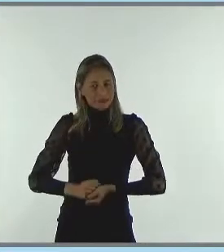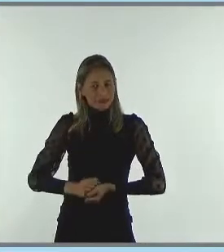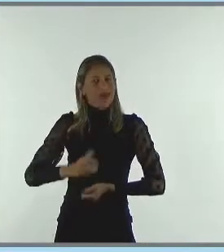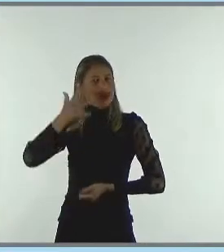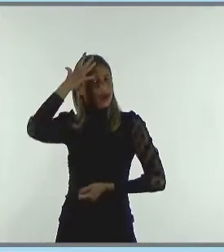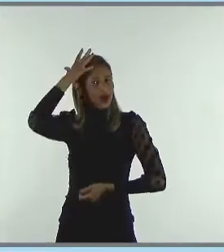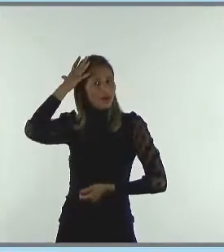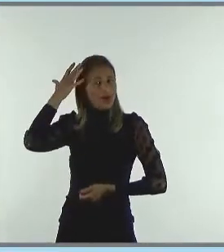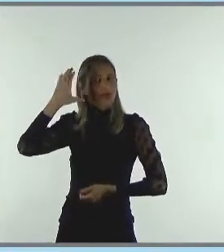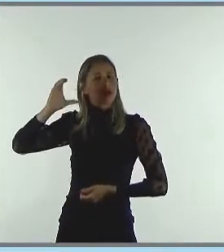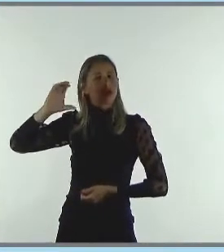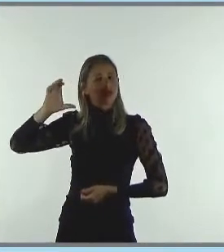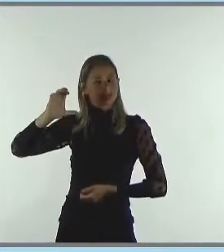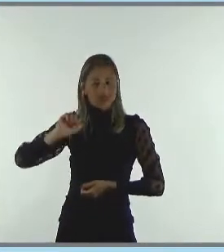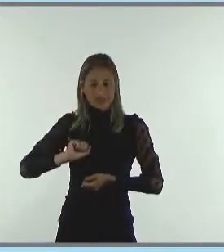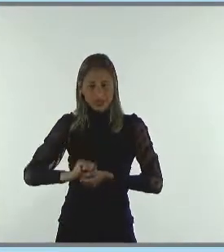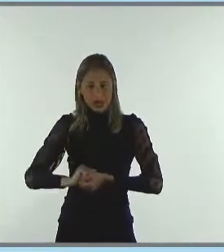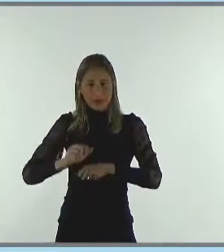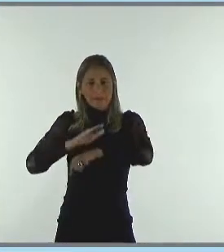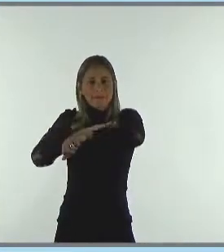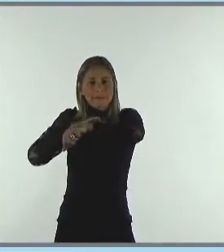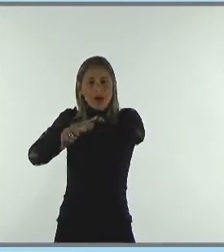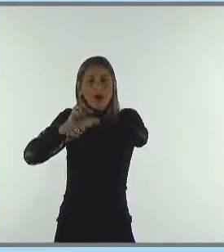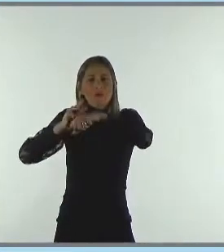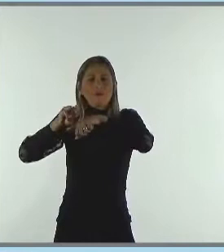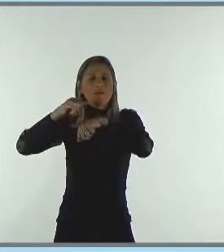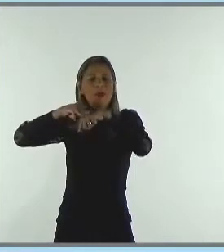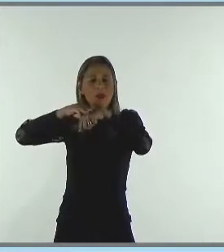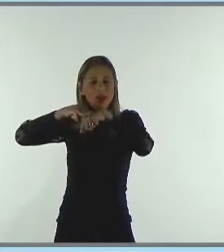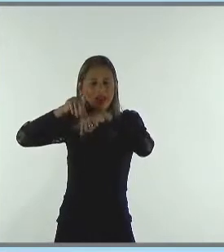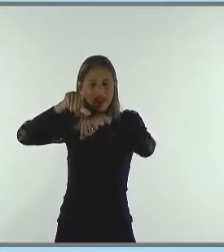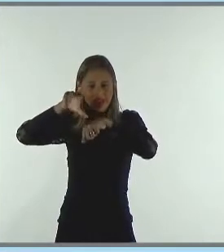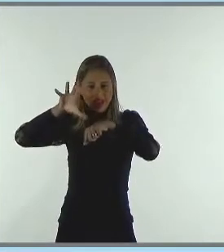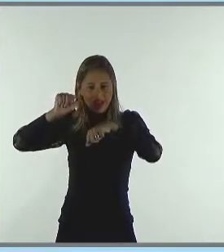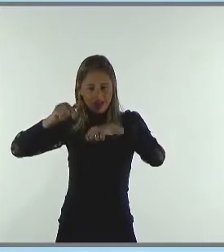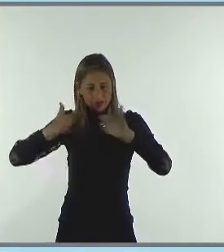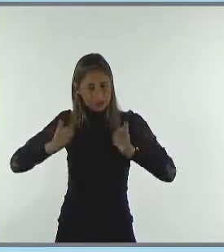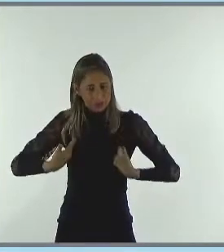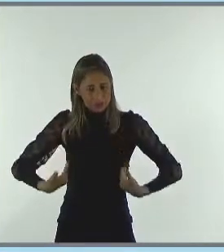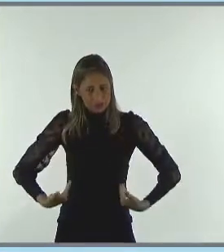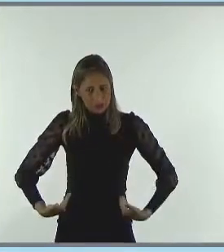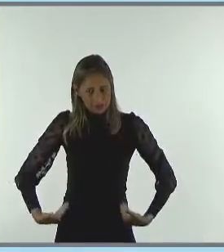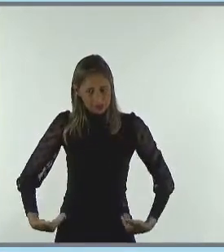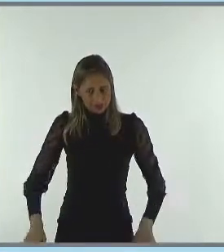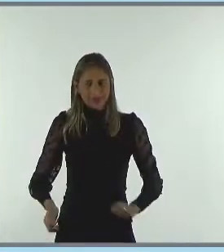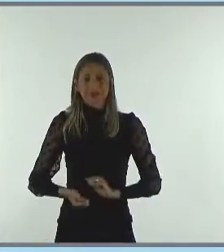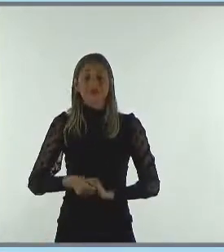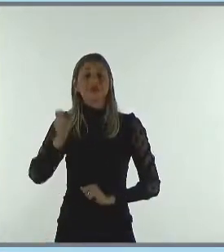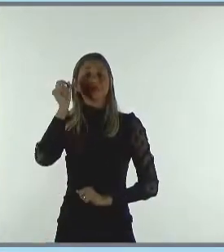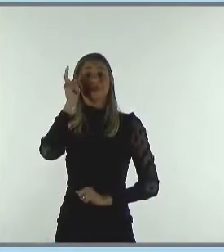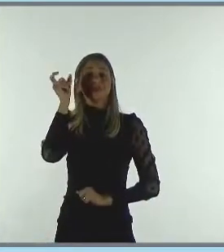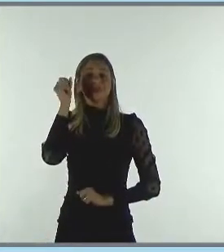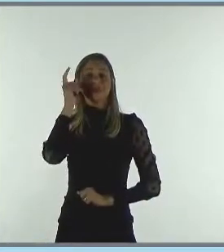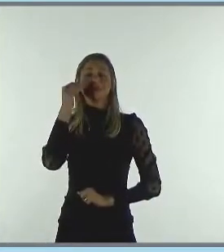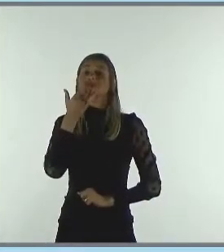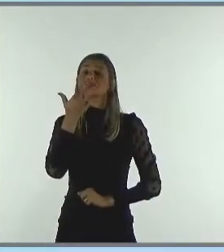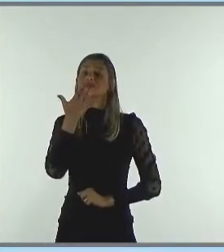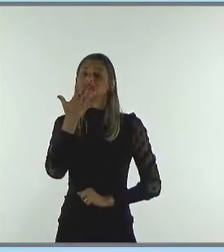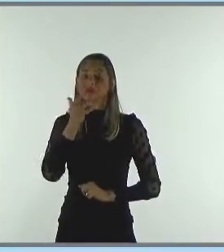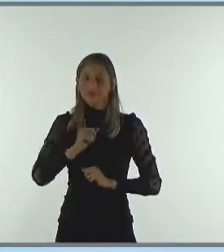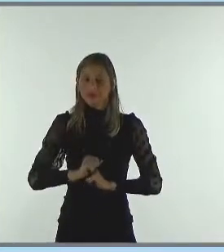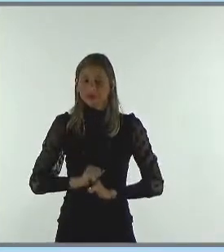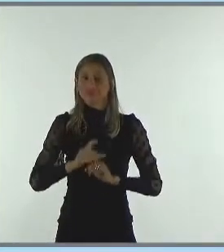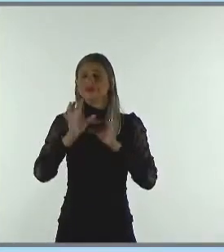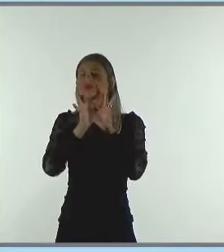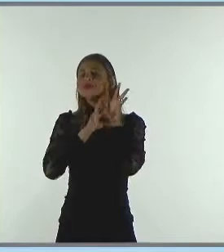cabelos castanhos, de pele morena clara. Estou vestindo uma roupa azul com um